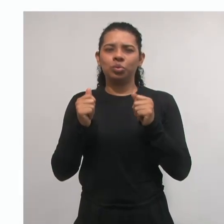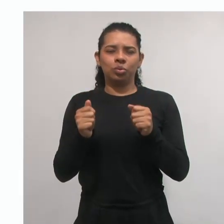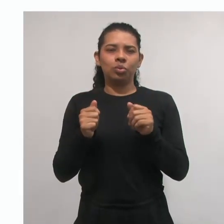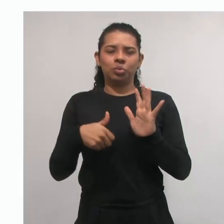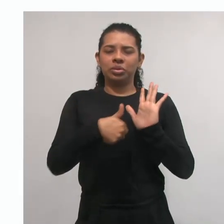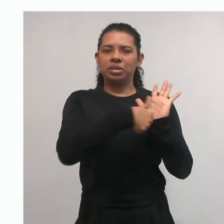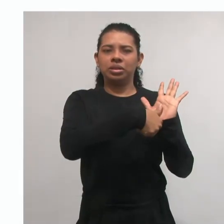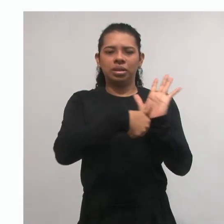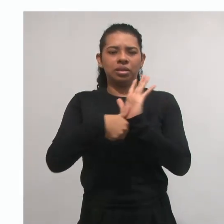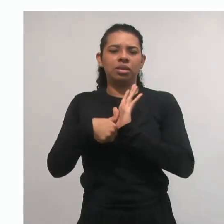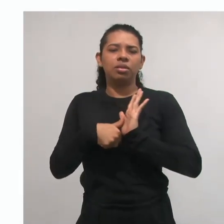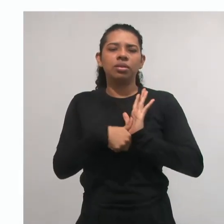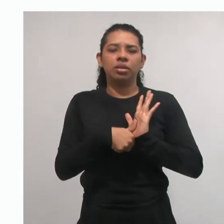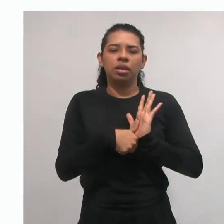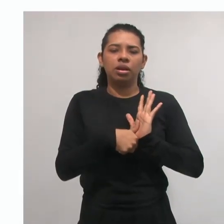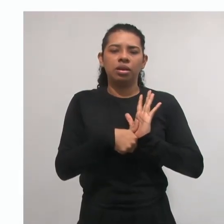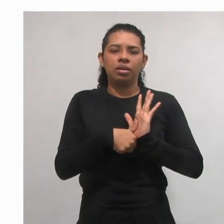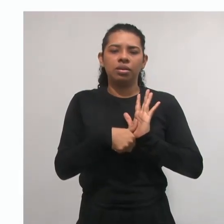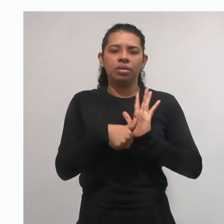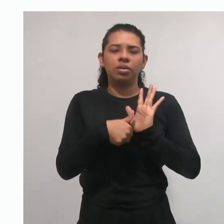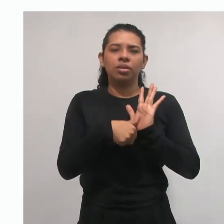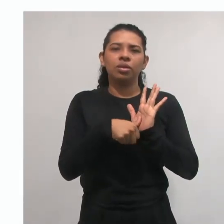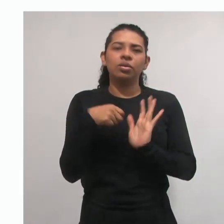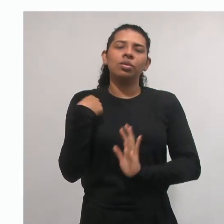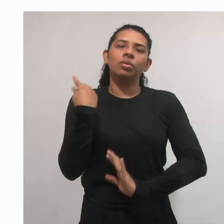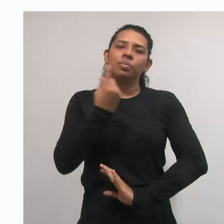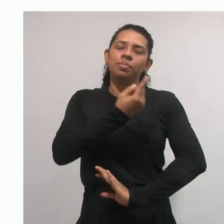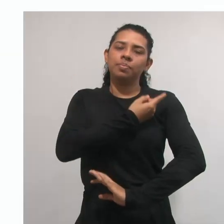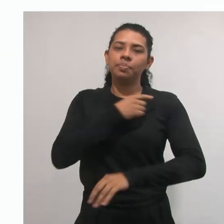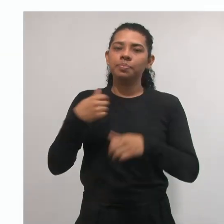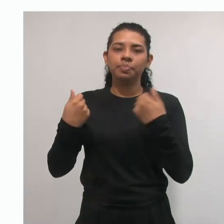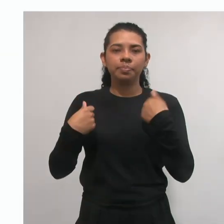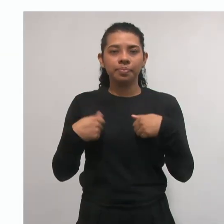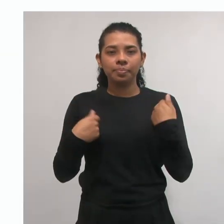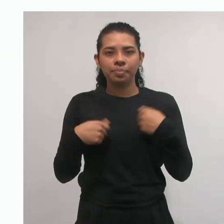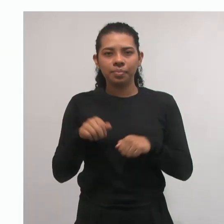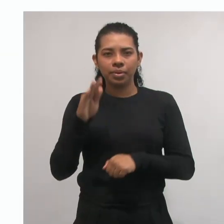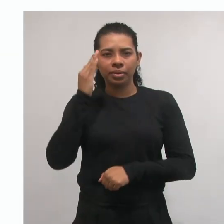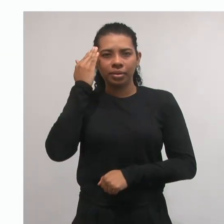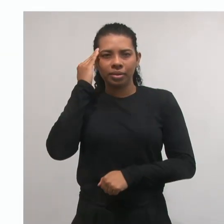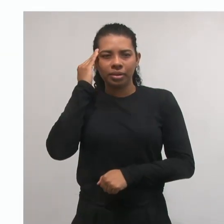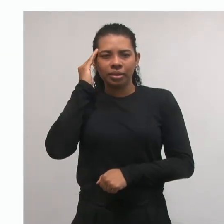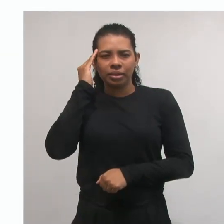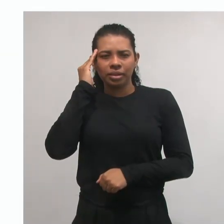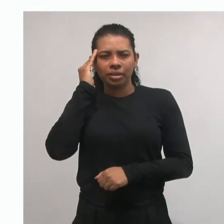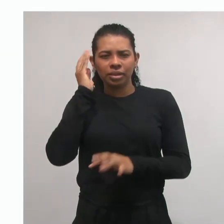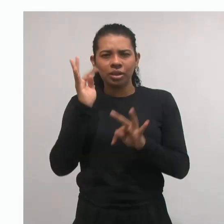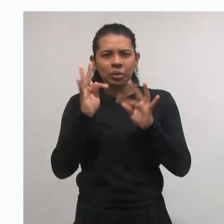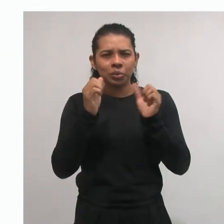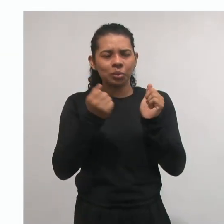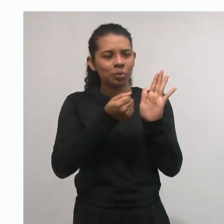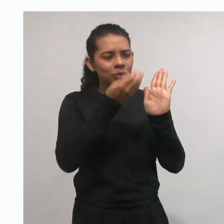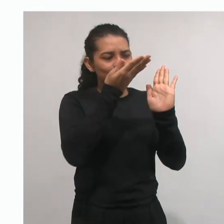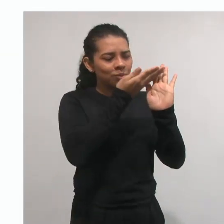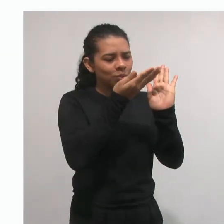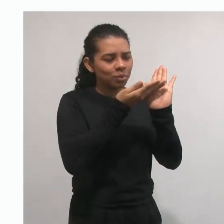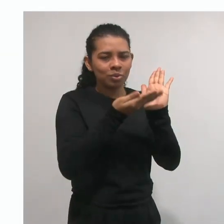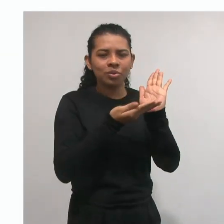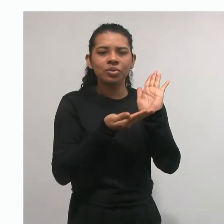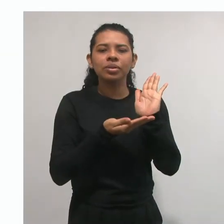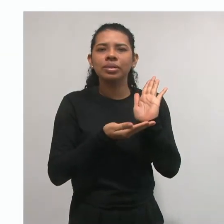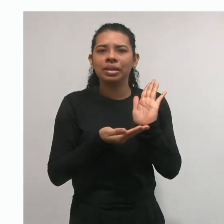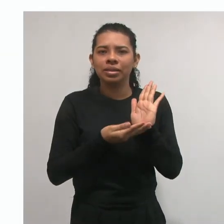ela chama de avenidas identitárias, né, que aí a gente vai ter uma sobreposição dessas